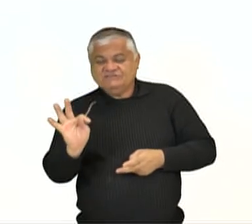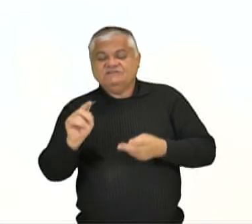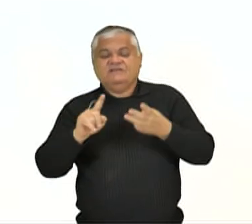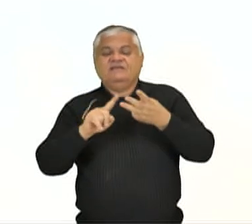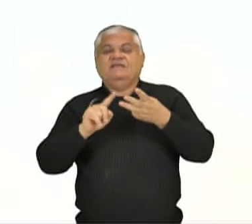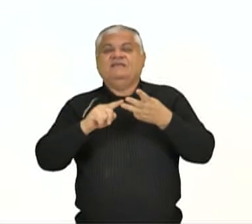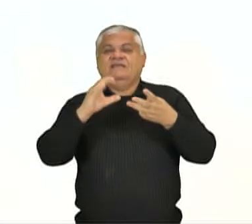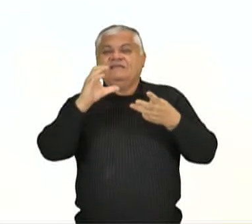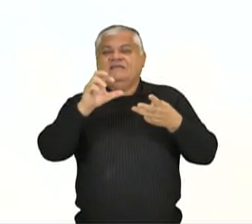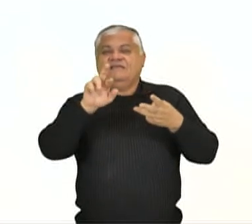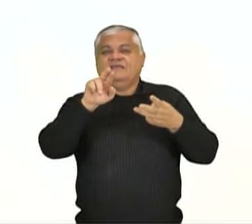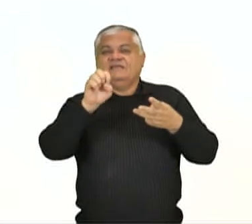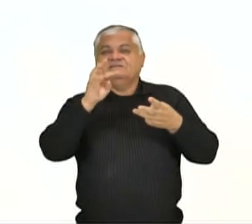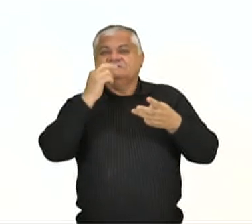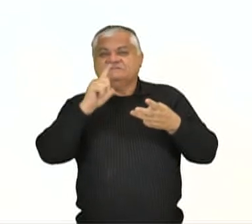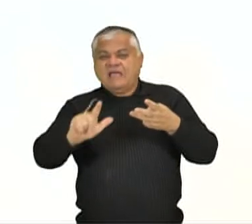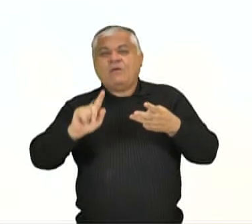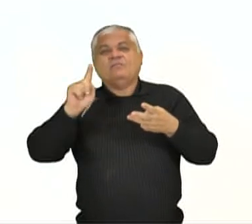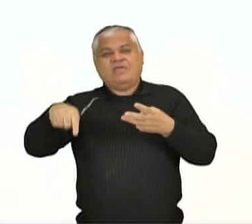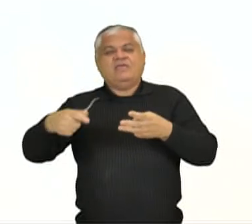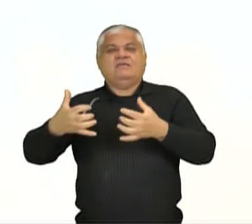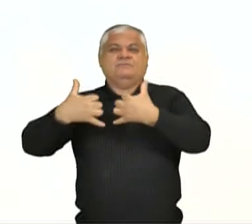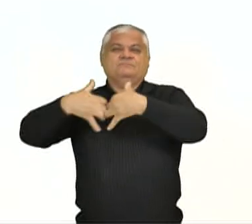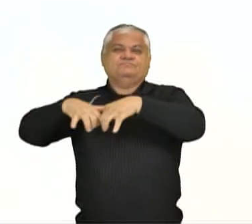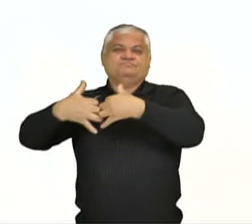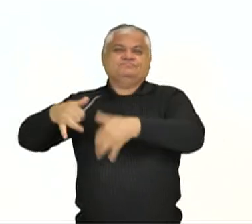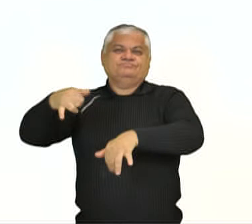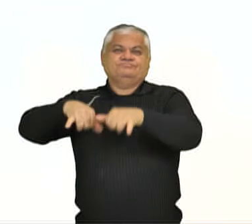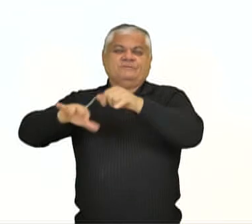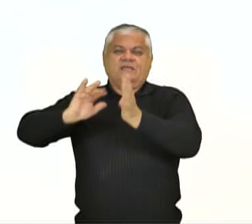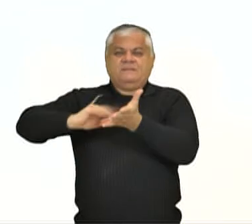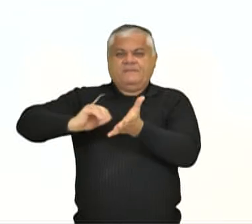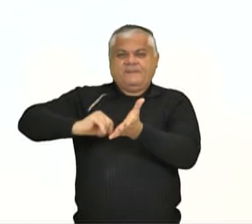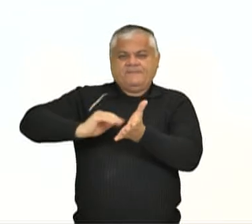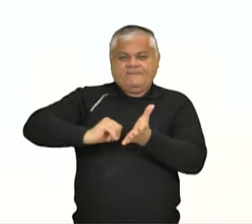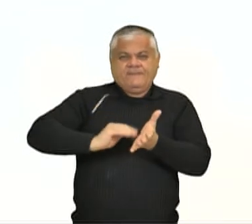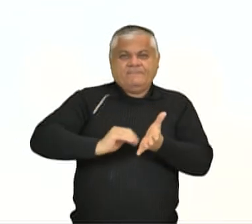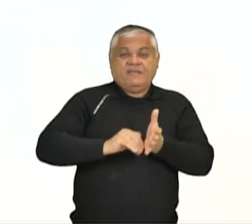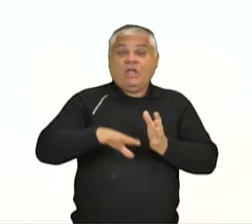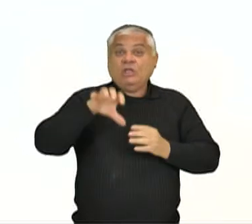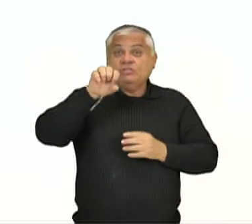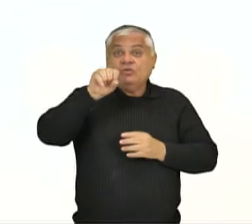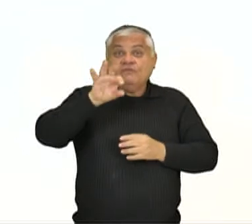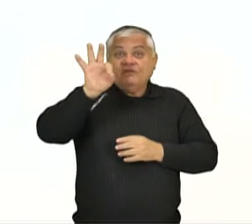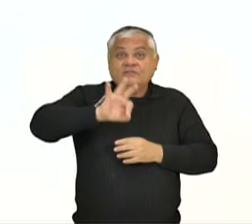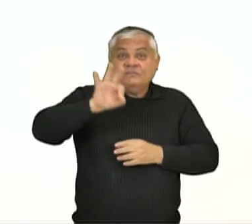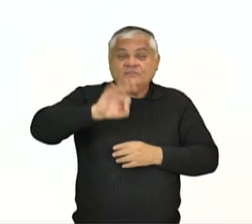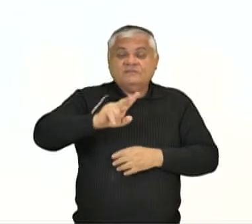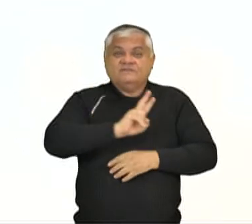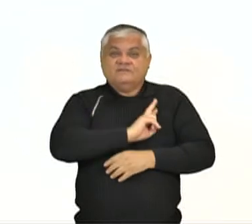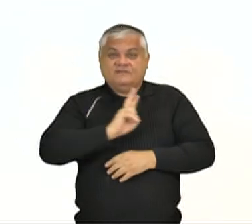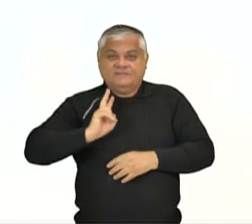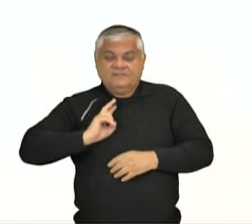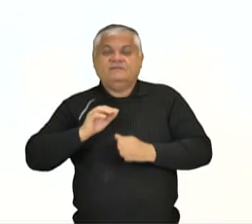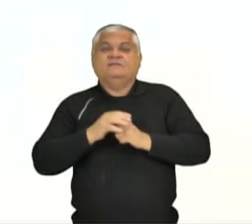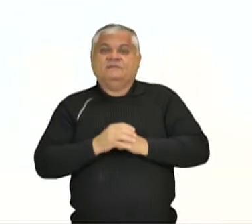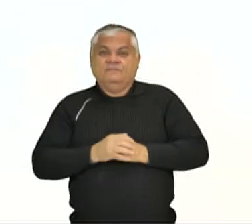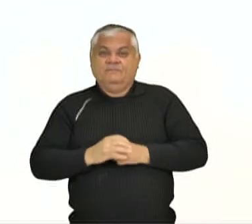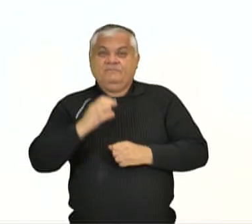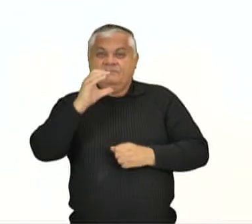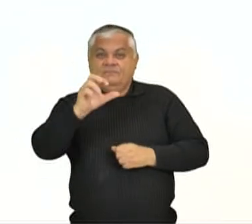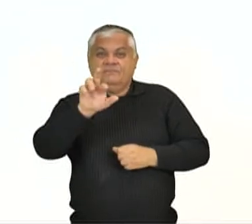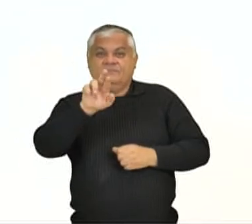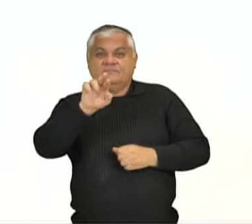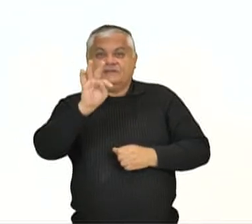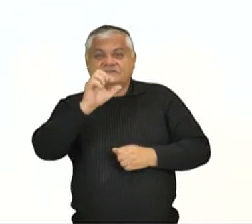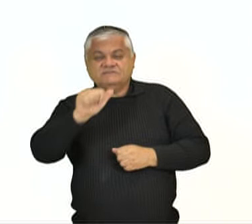de refinamento, que retira mais de 90% das vitaminas do alimento. No cristal, contudo, o refinamento